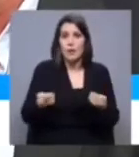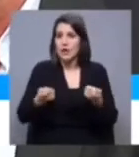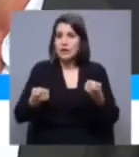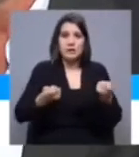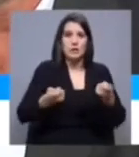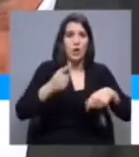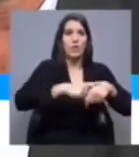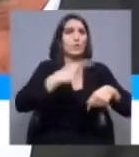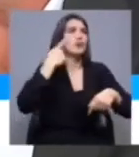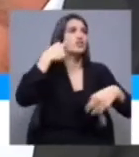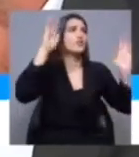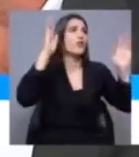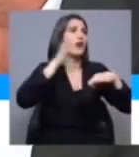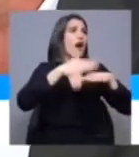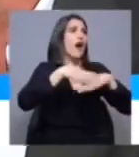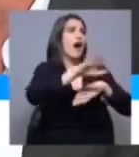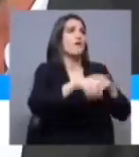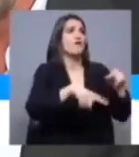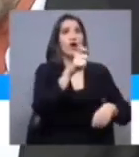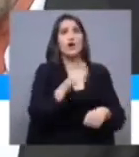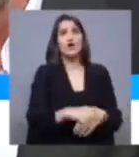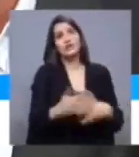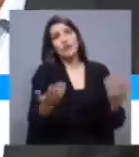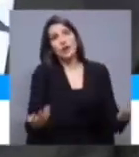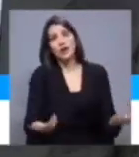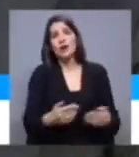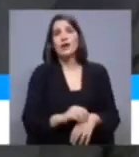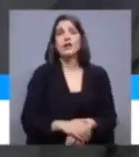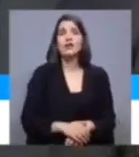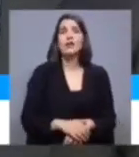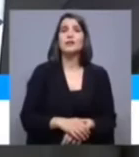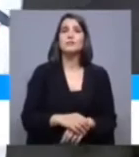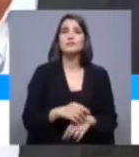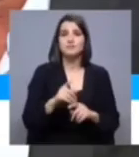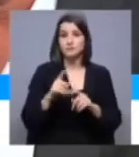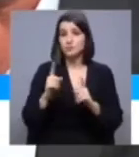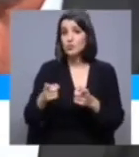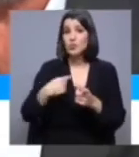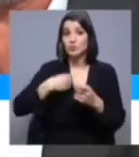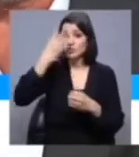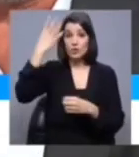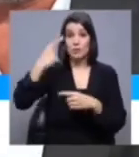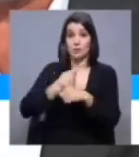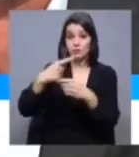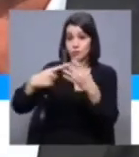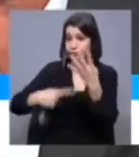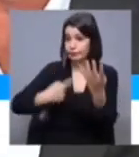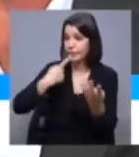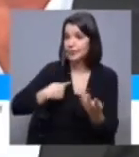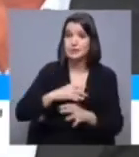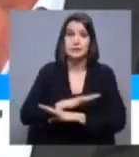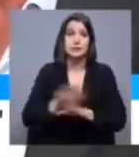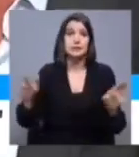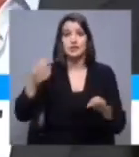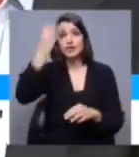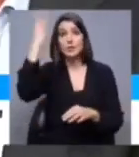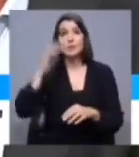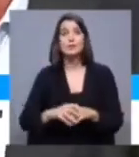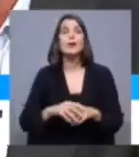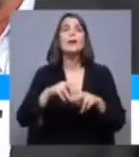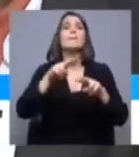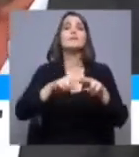organizar-se, deixa fugir as pessoas. Por isso é que fogem. Começou, eu já nem me lembro das coisas todas que o André... Para prisão aqui, preventiva.